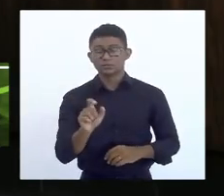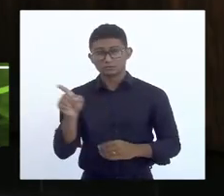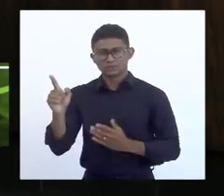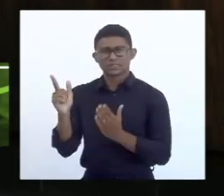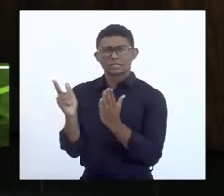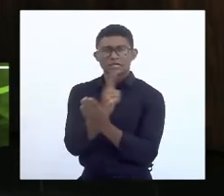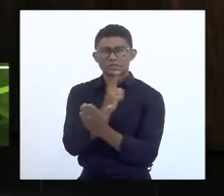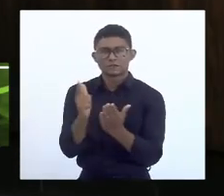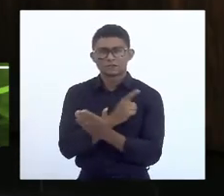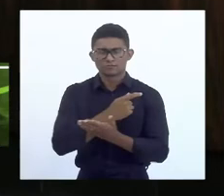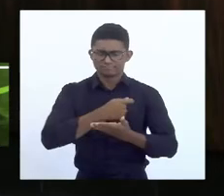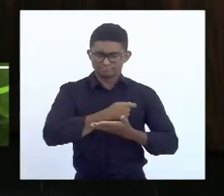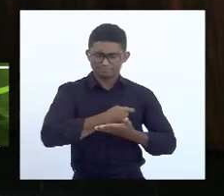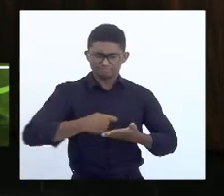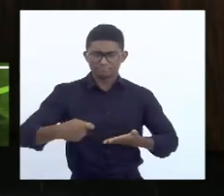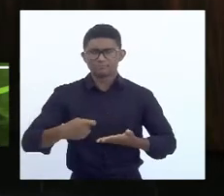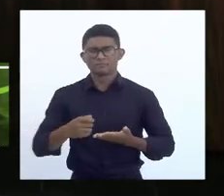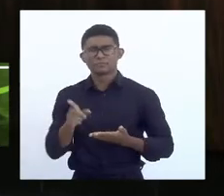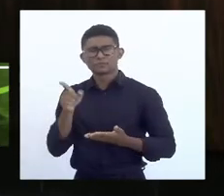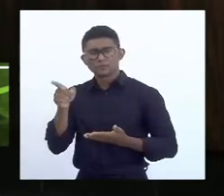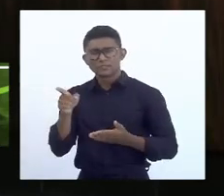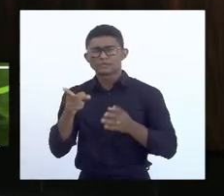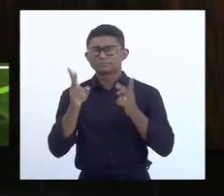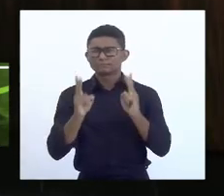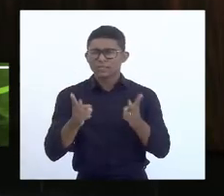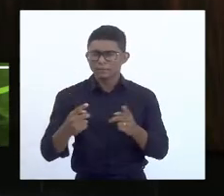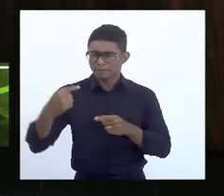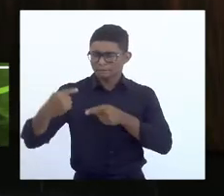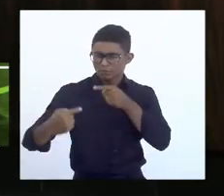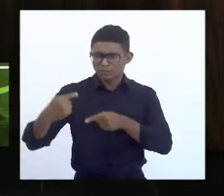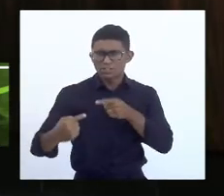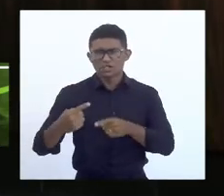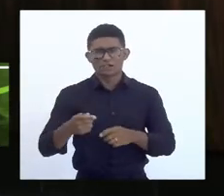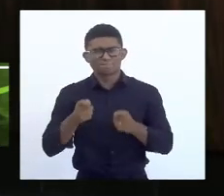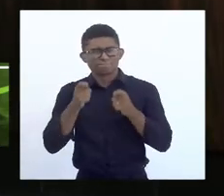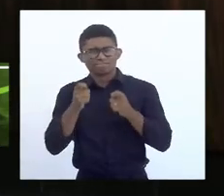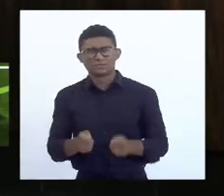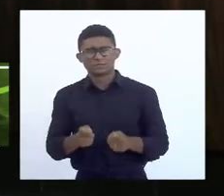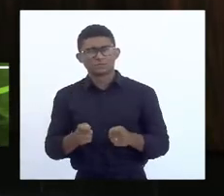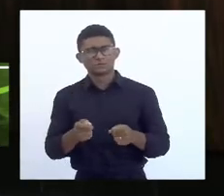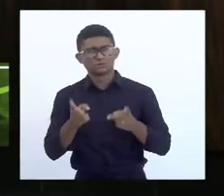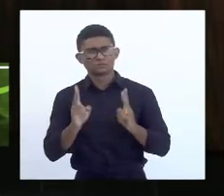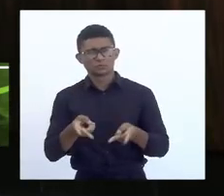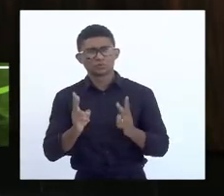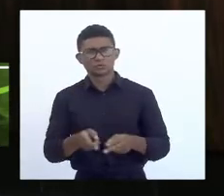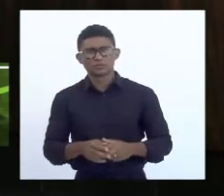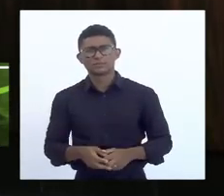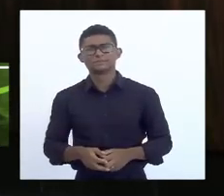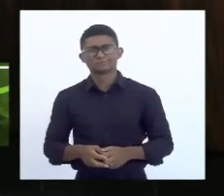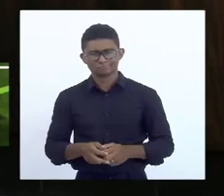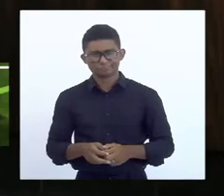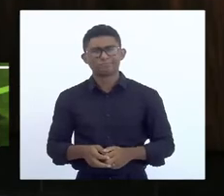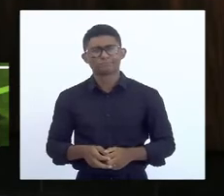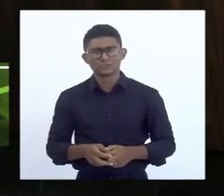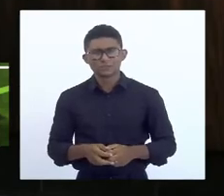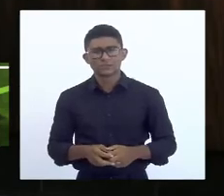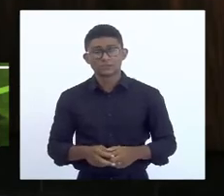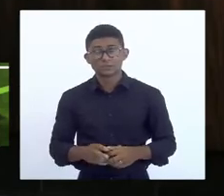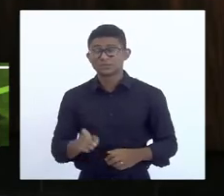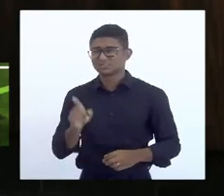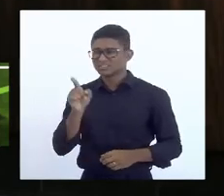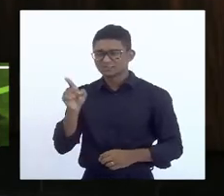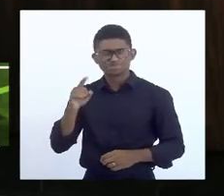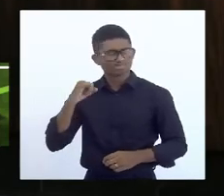que você fez, pela sua insistência em permanecer na política, não tenha dúvidas do quanto isso